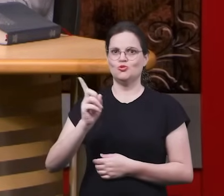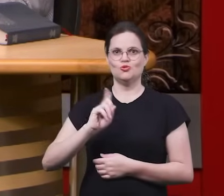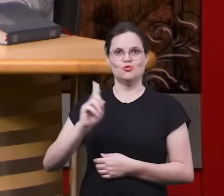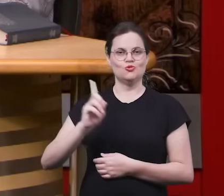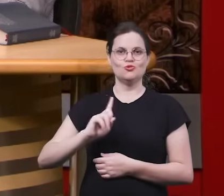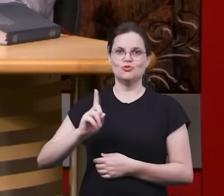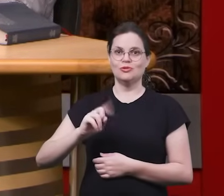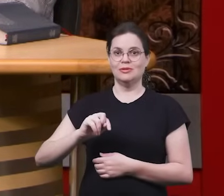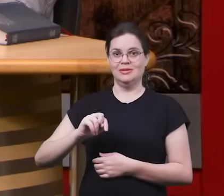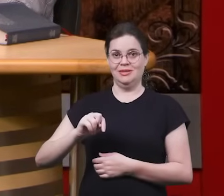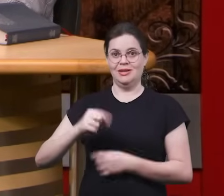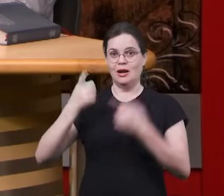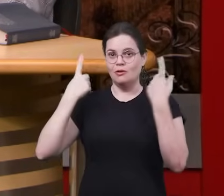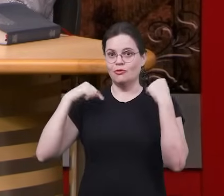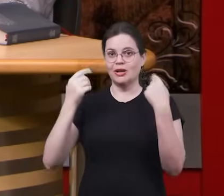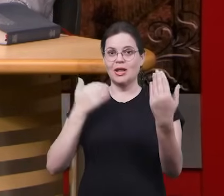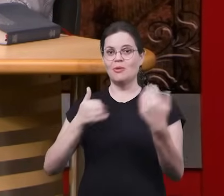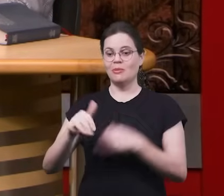não somos